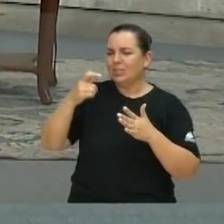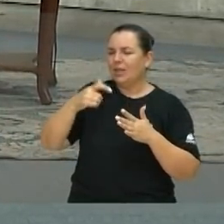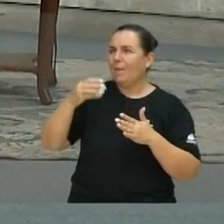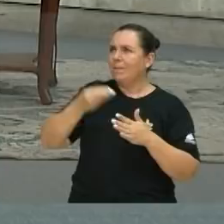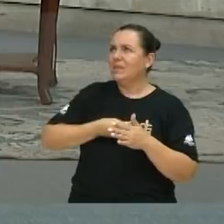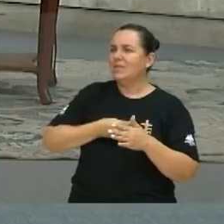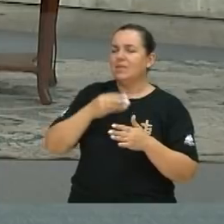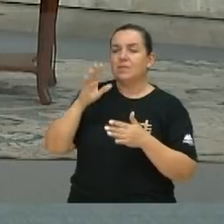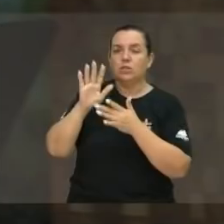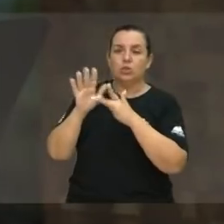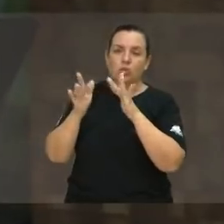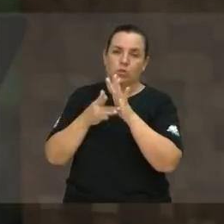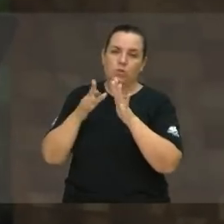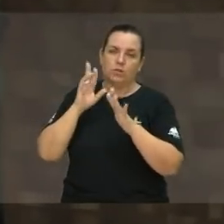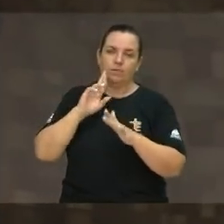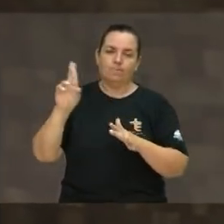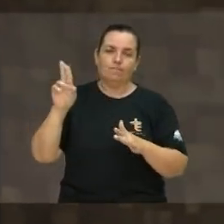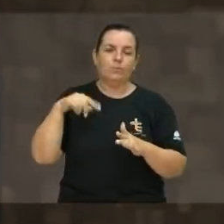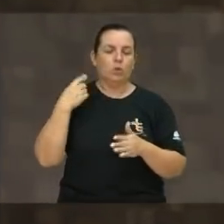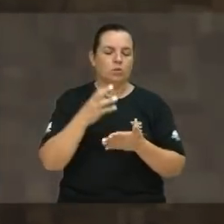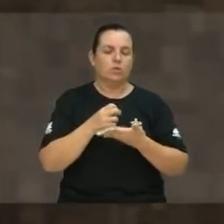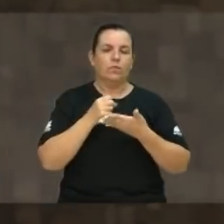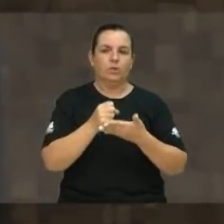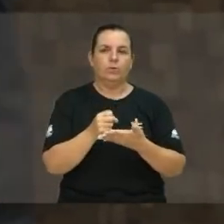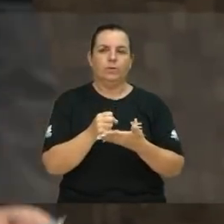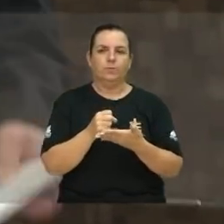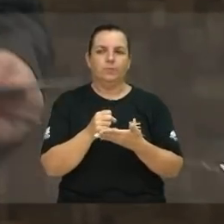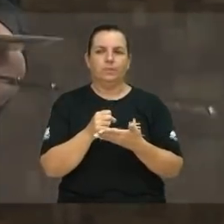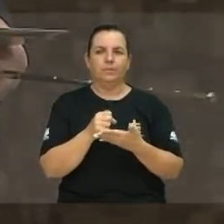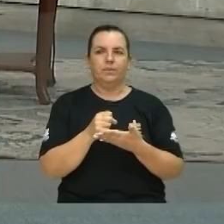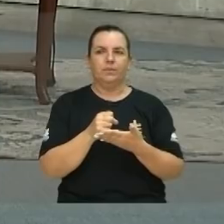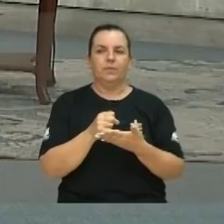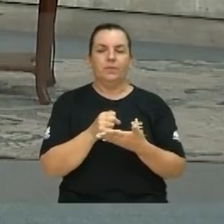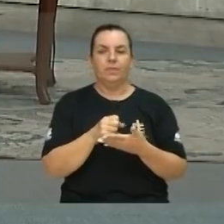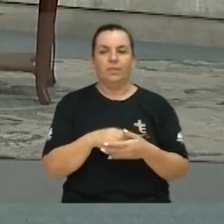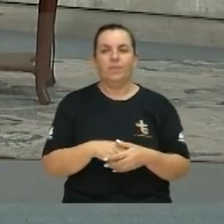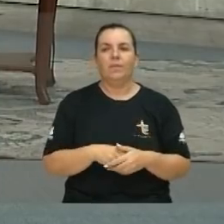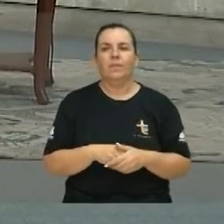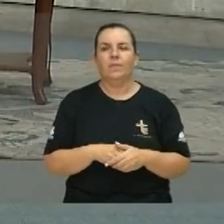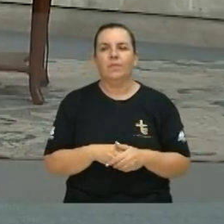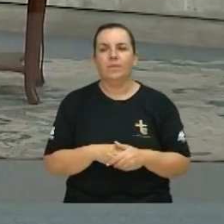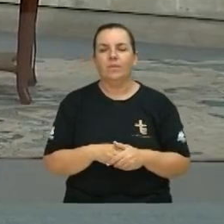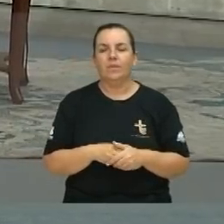dele jesus cristo salvador é